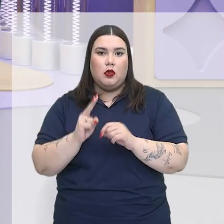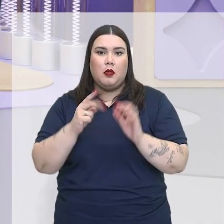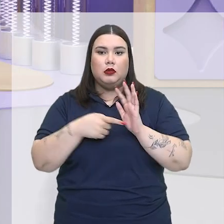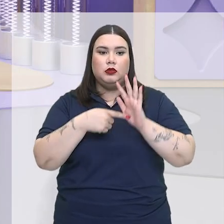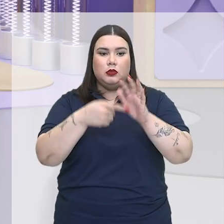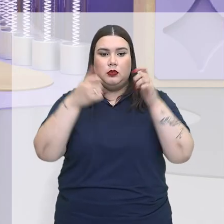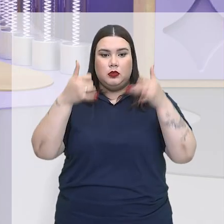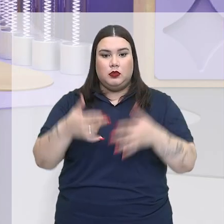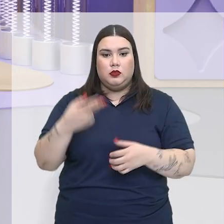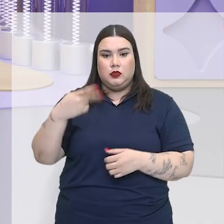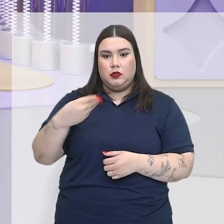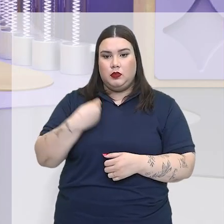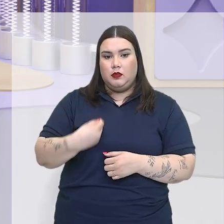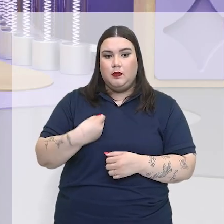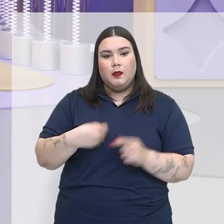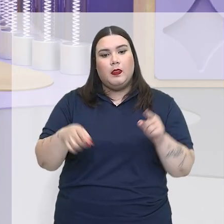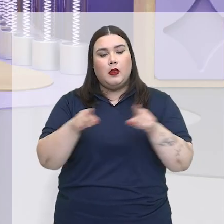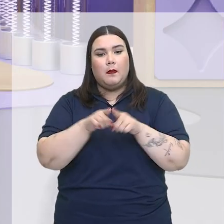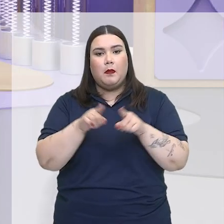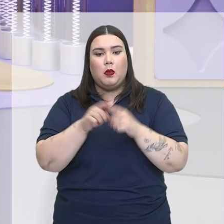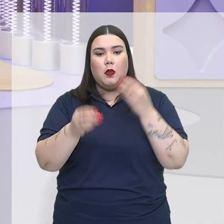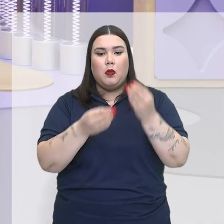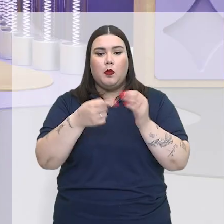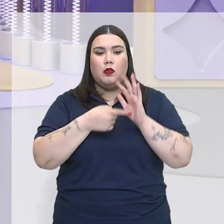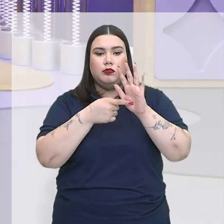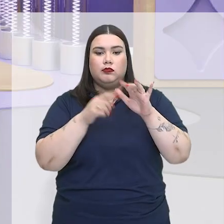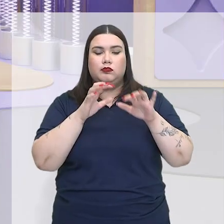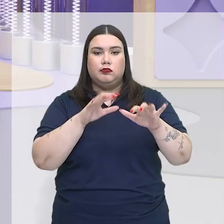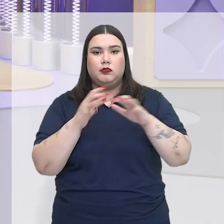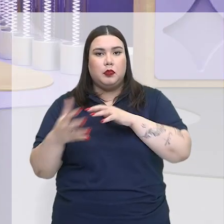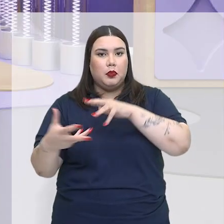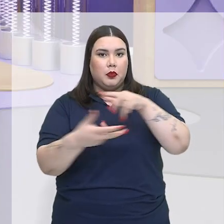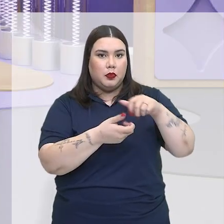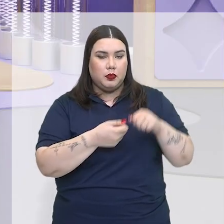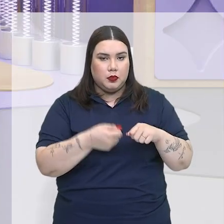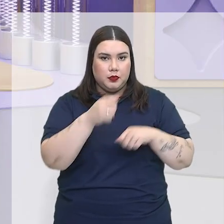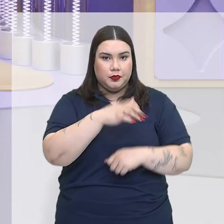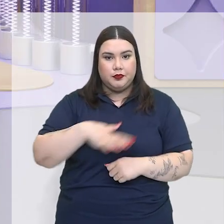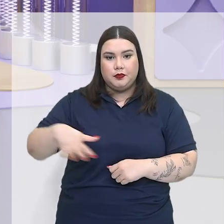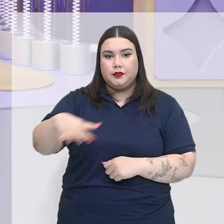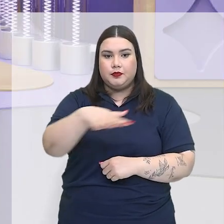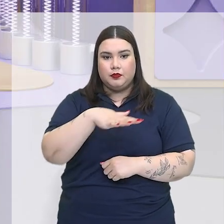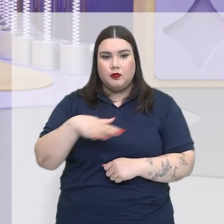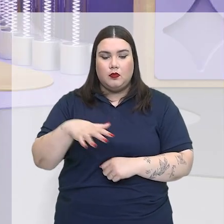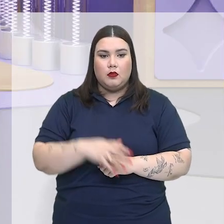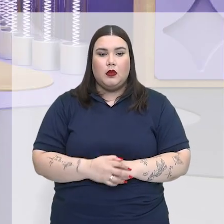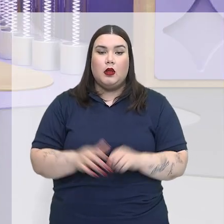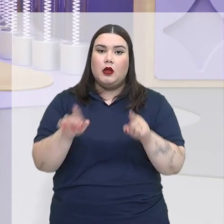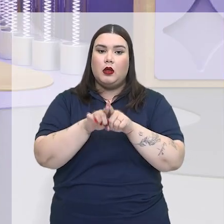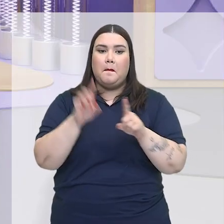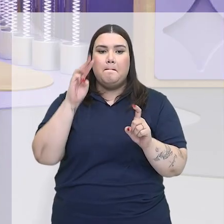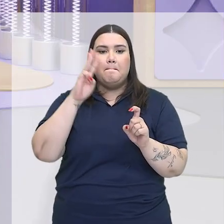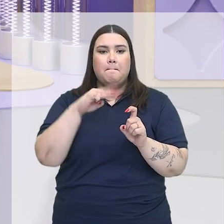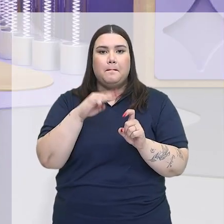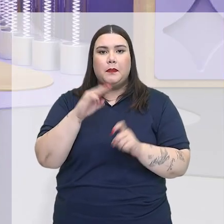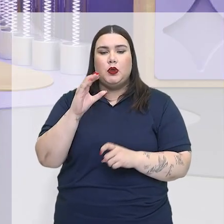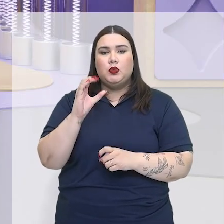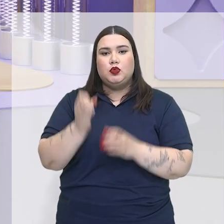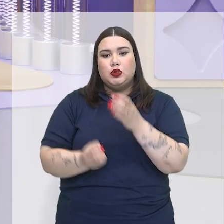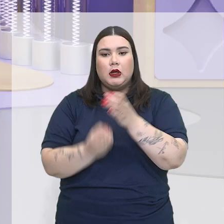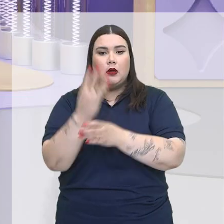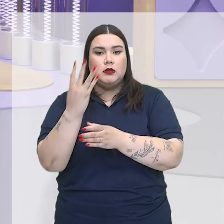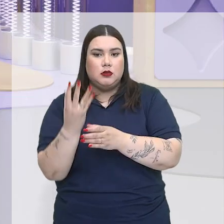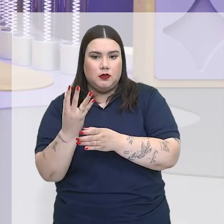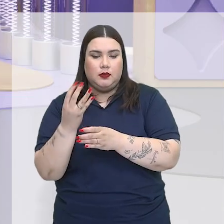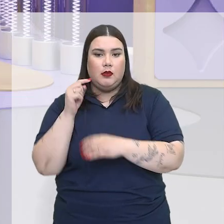não só definem sua própria existência, mas também moldam e influenciam o mundo ao seu redor. Também nós temos os mitos de origem